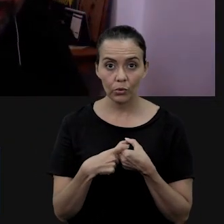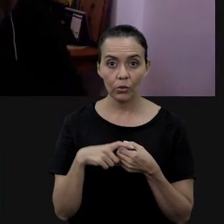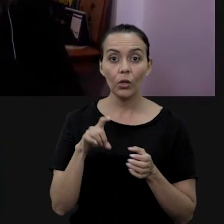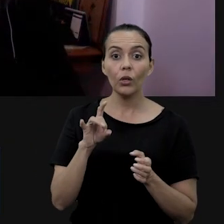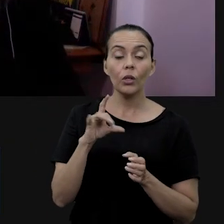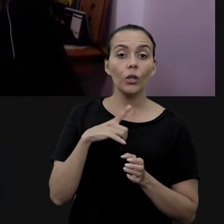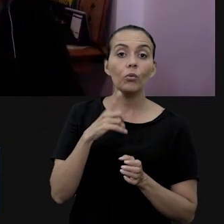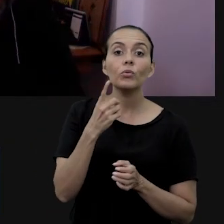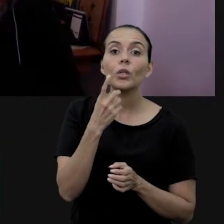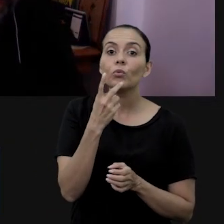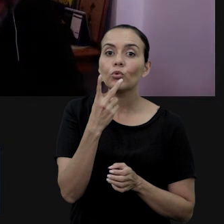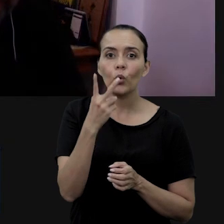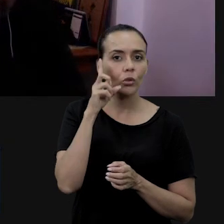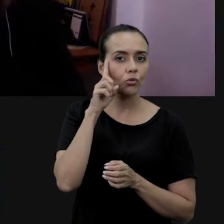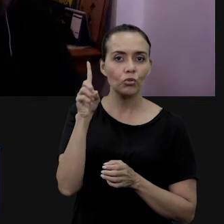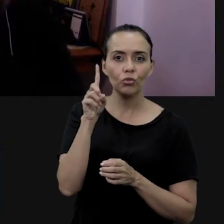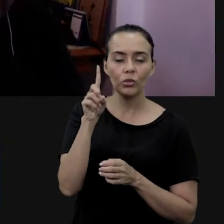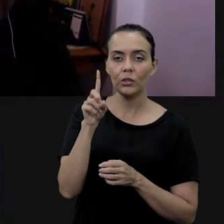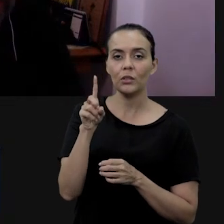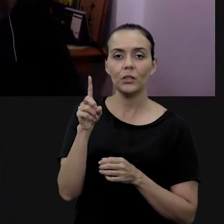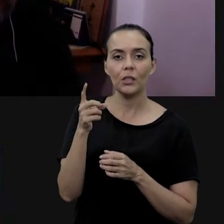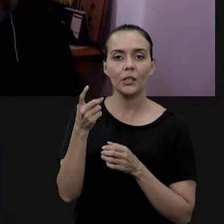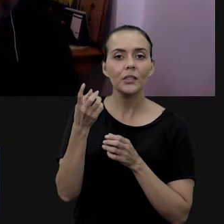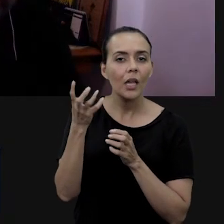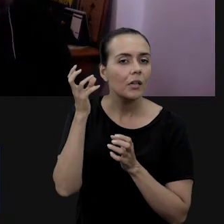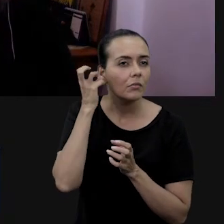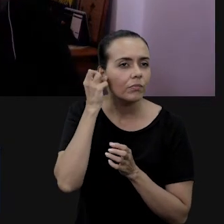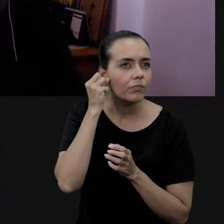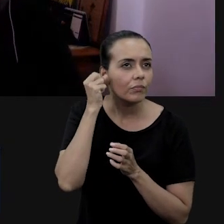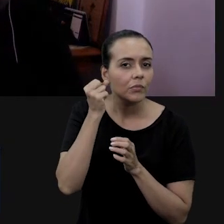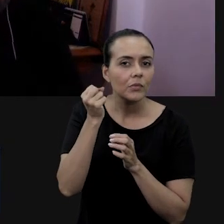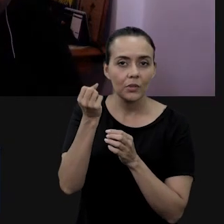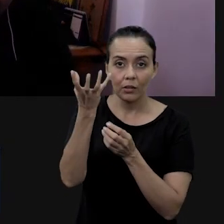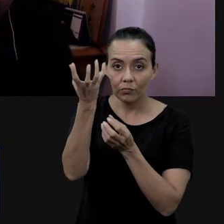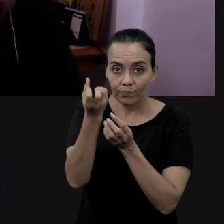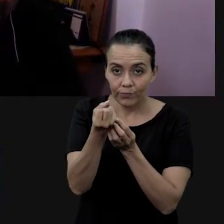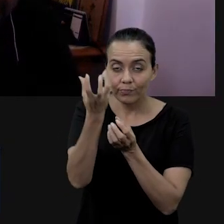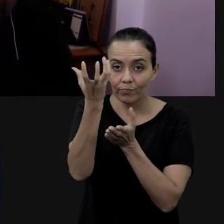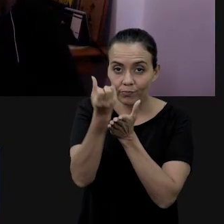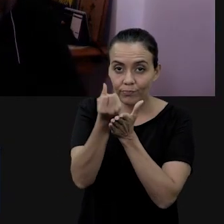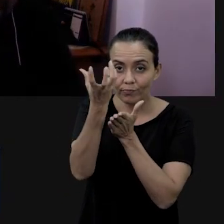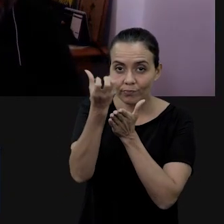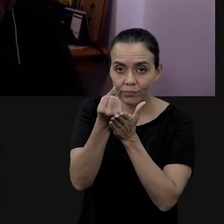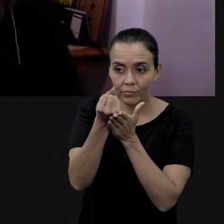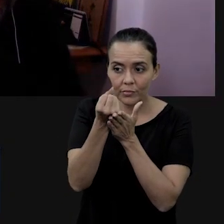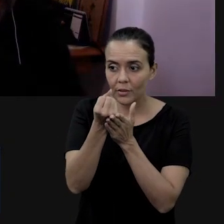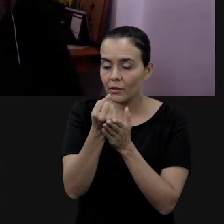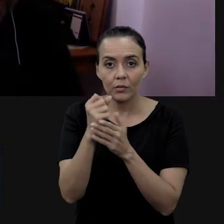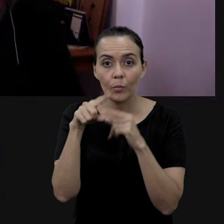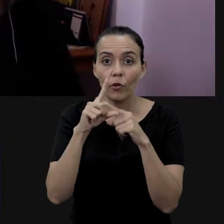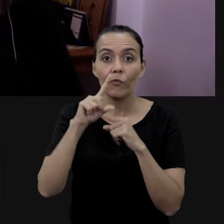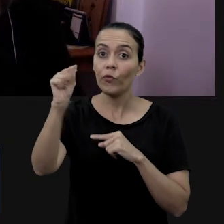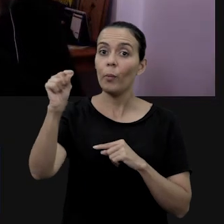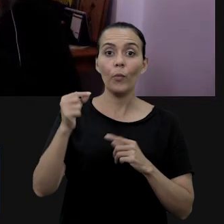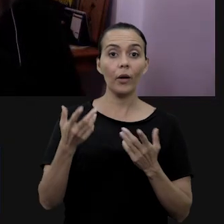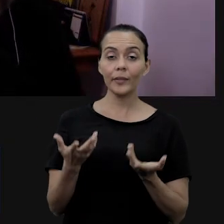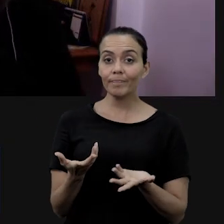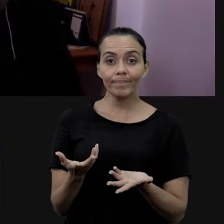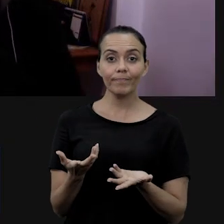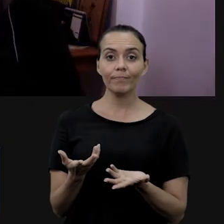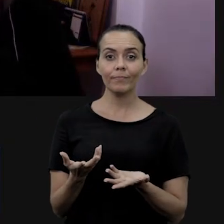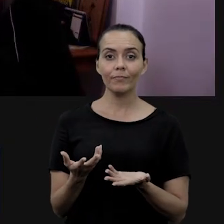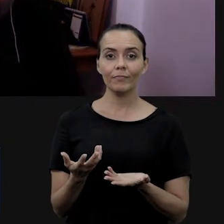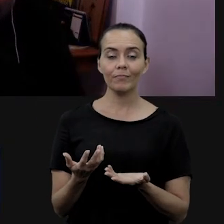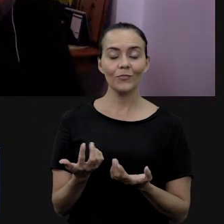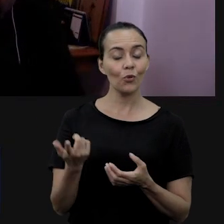que eu gravei é o que eu É o tenho. que Eu tinha tem. de 2 dias ali gravando. No caso daquele momento, daquelas aves ali,